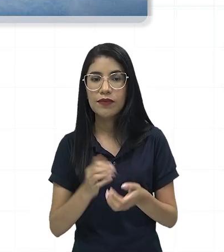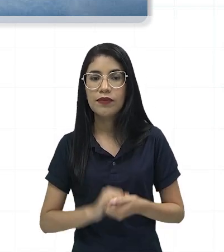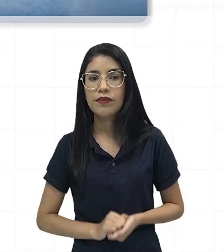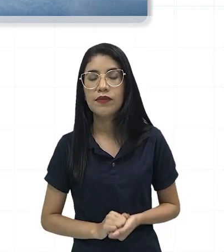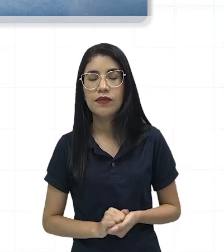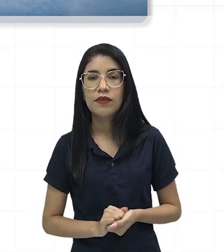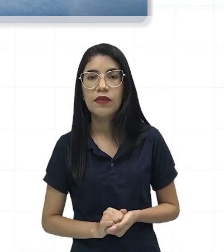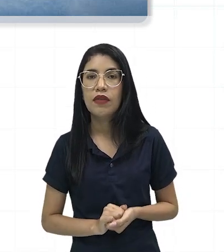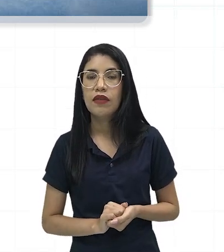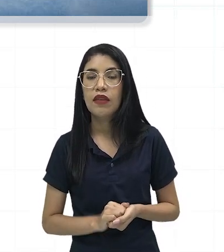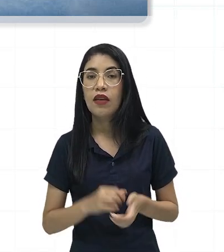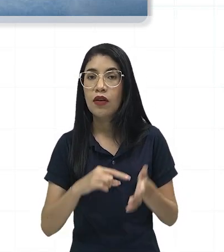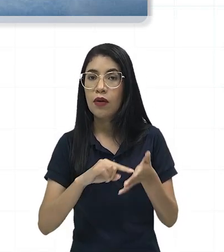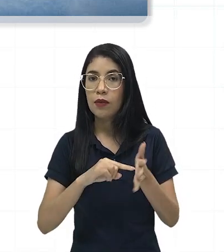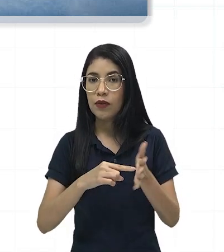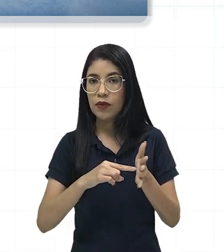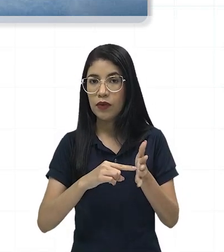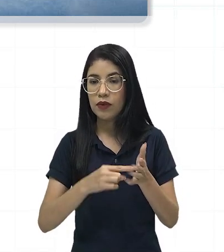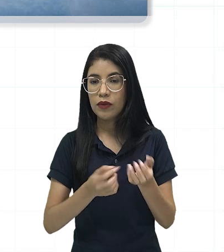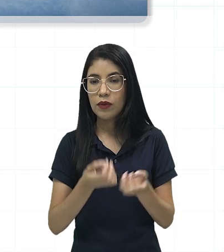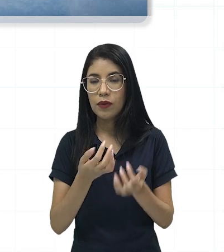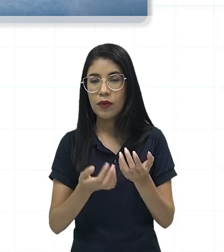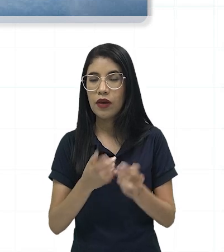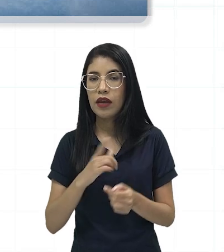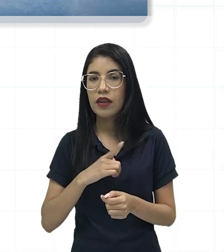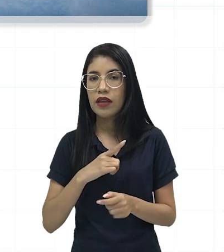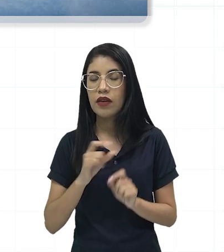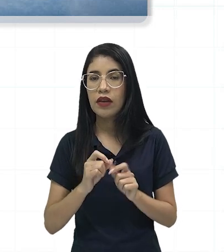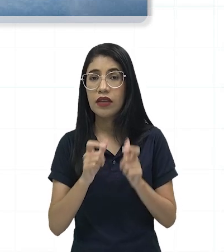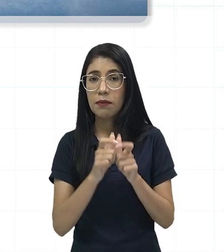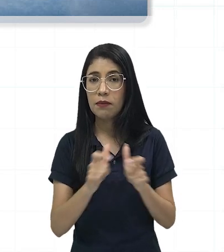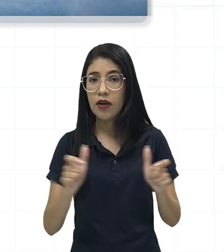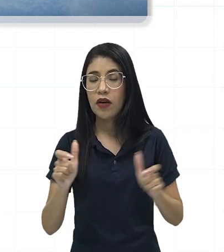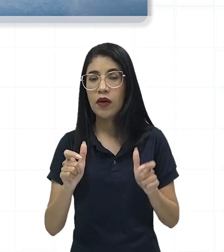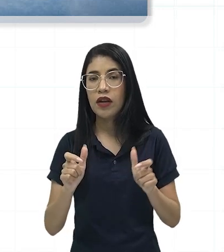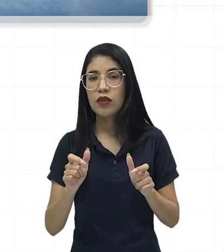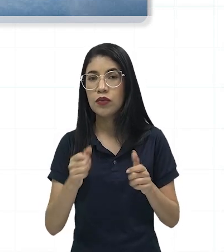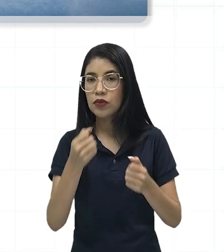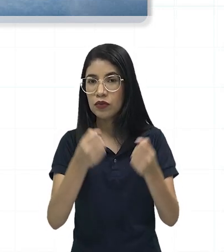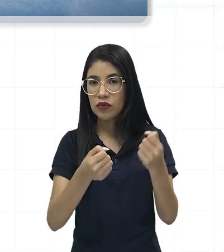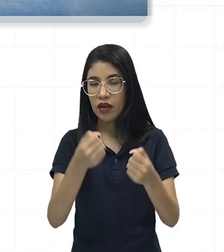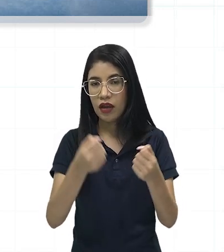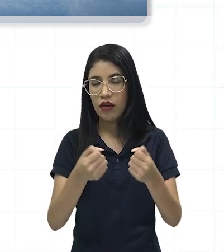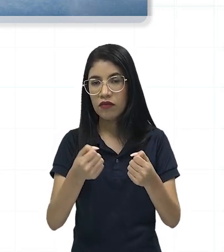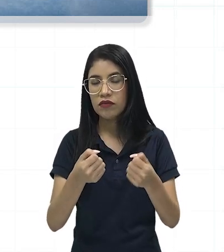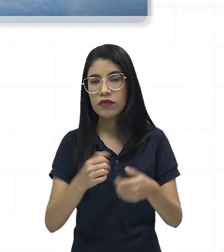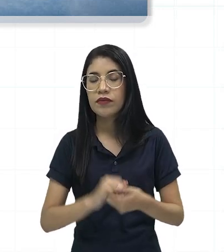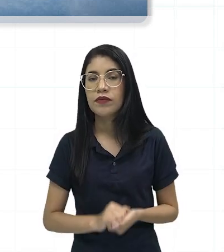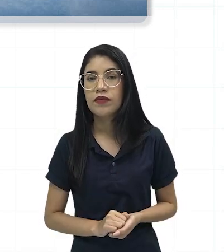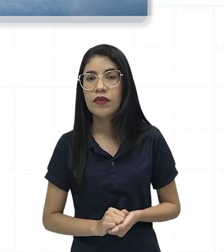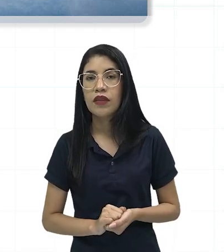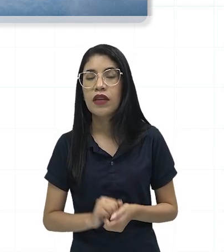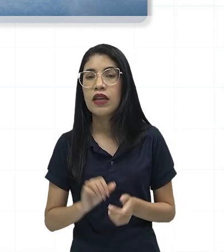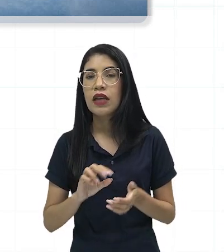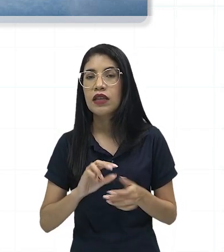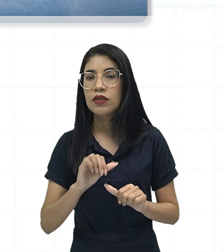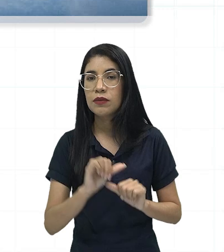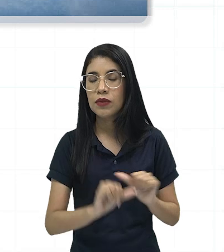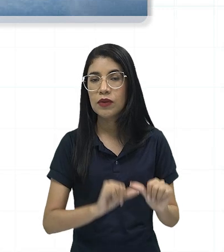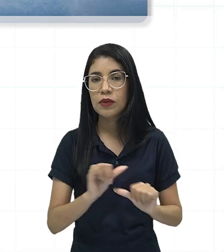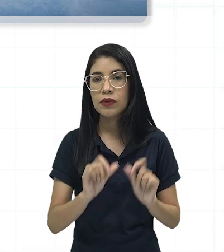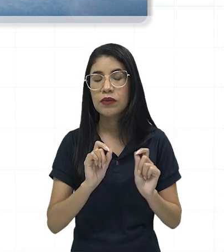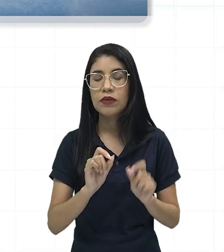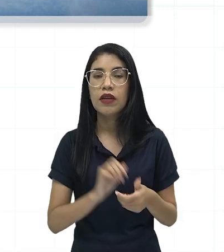motores a combustão, como os que estão presentes na maioria dos nossos carros, eles transformam